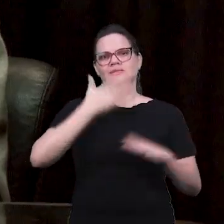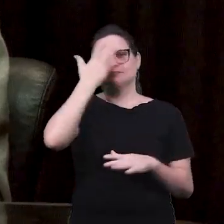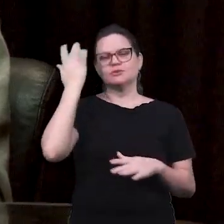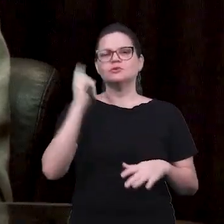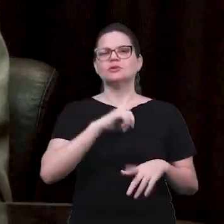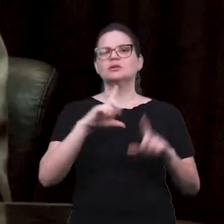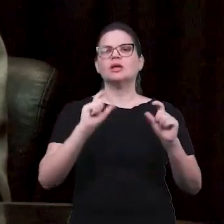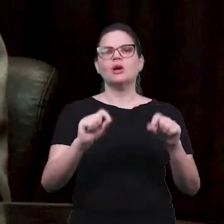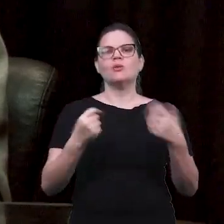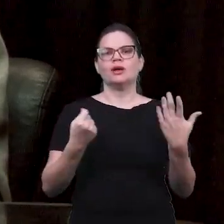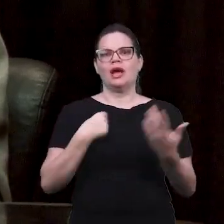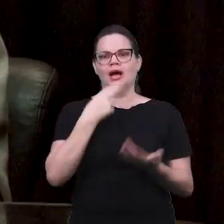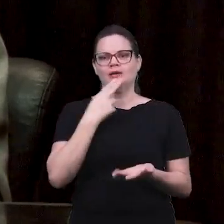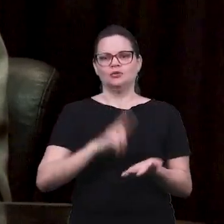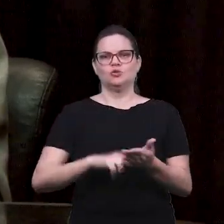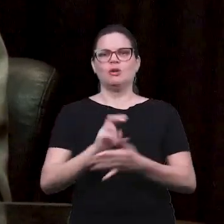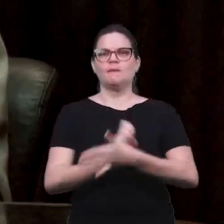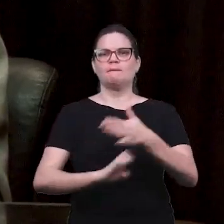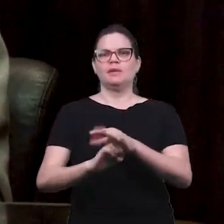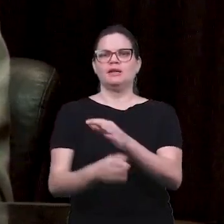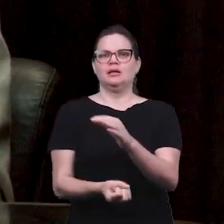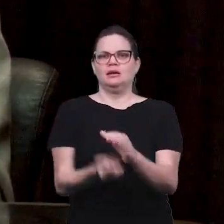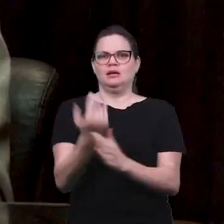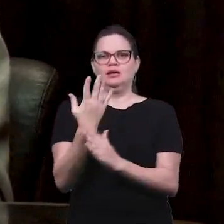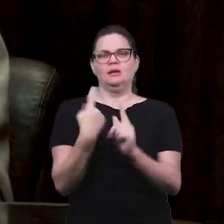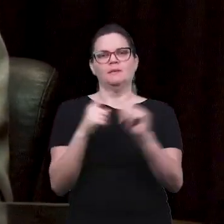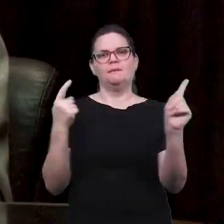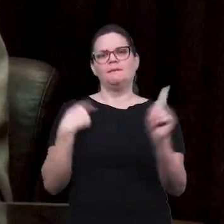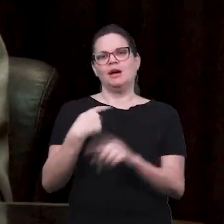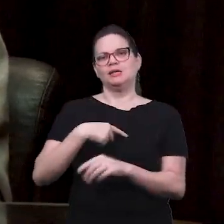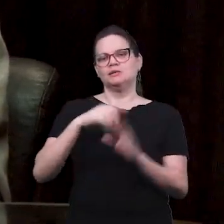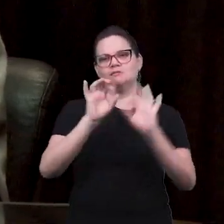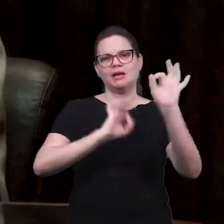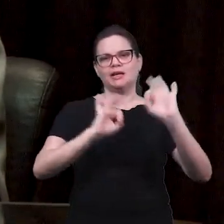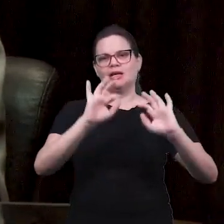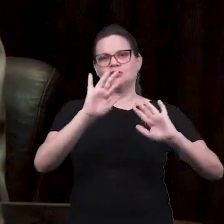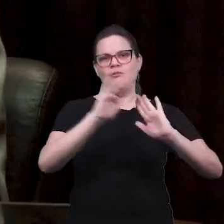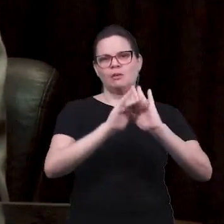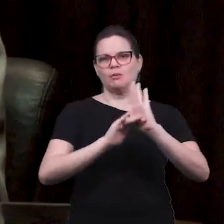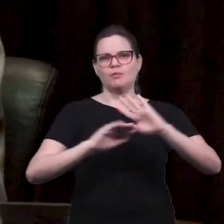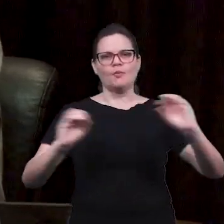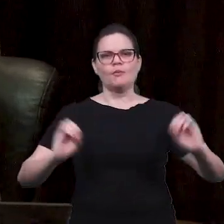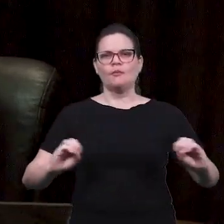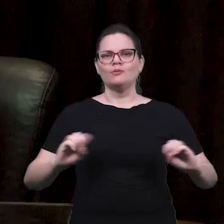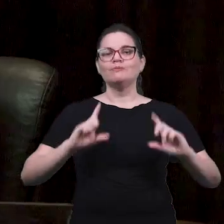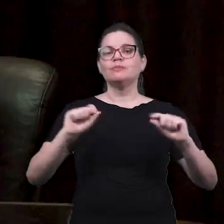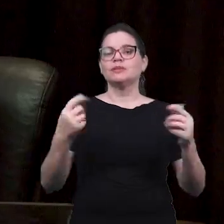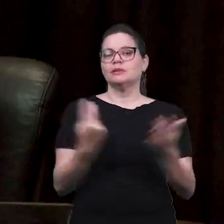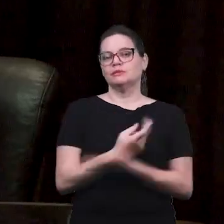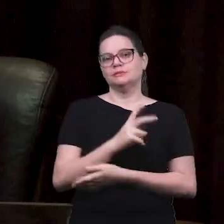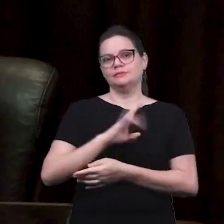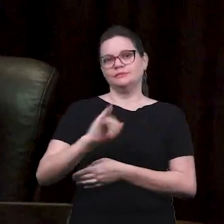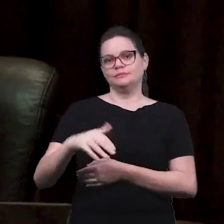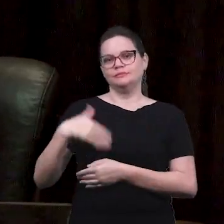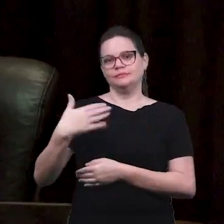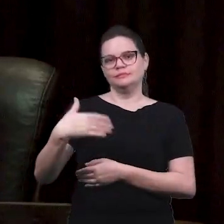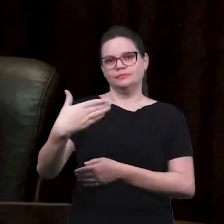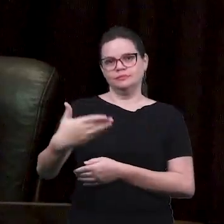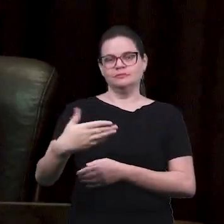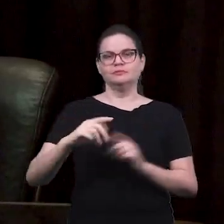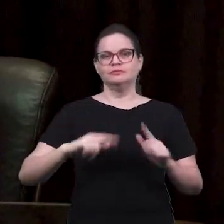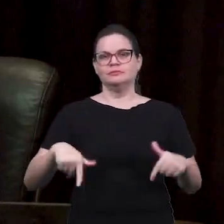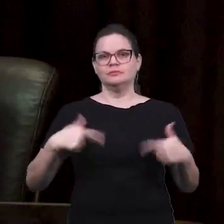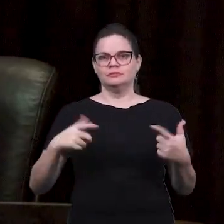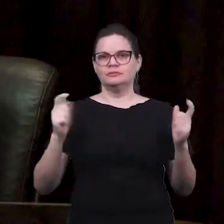a previsão daquilo que eles têm que realizar ou têm que atuar para